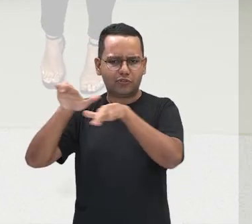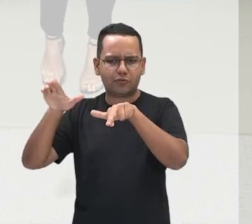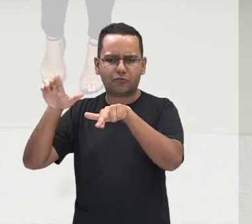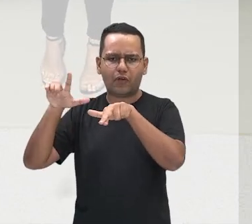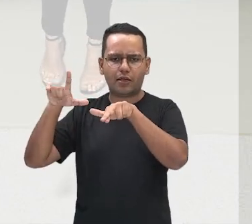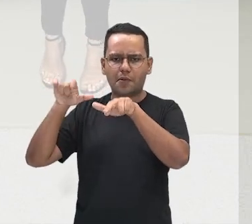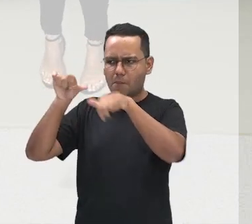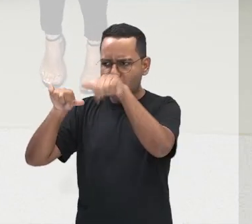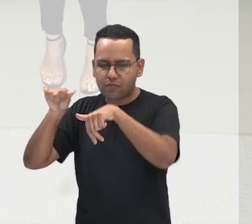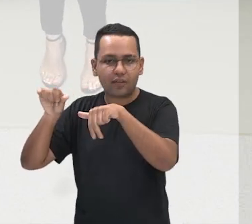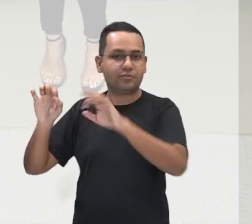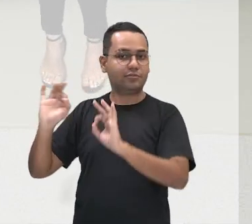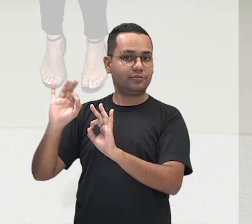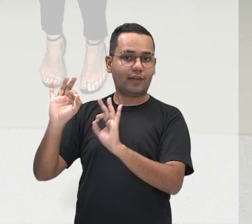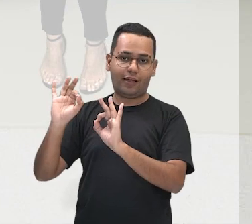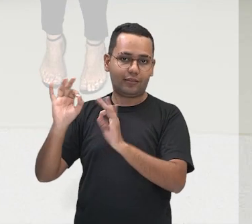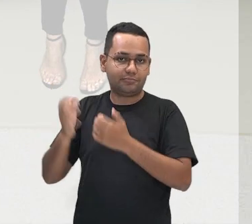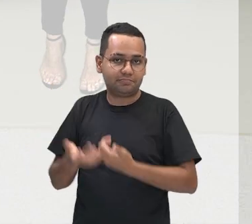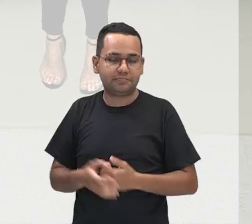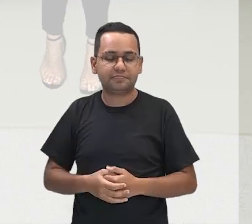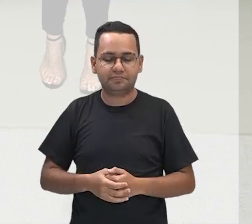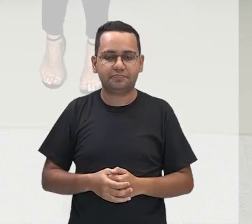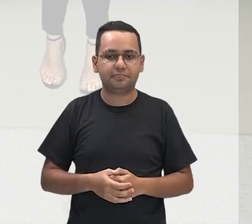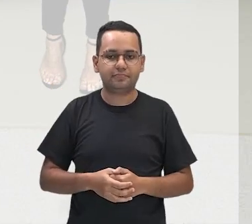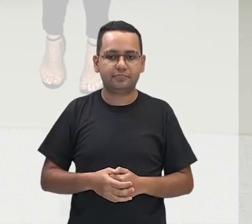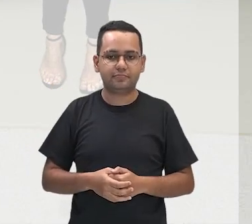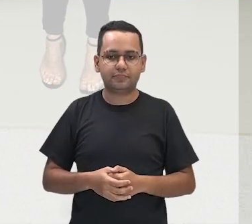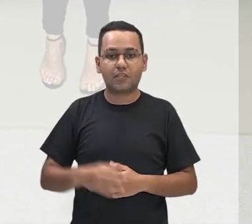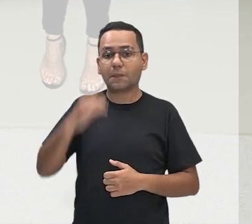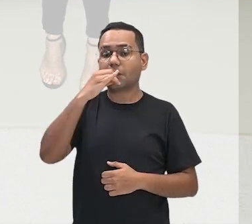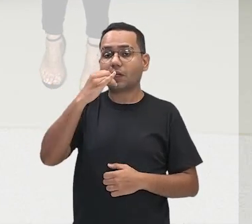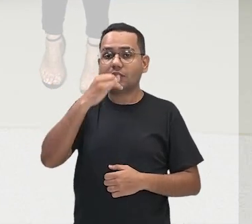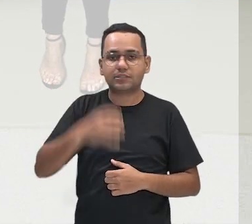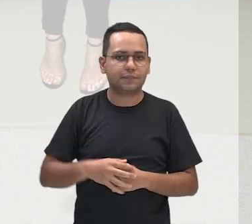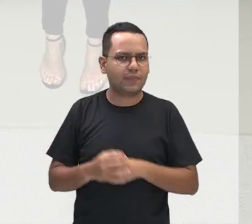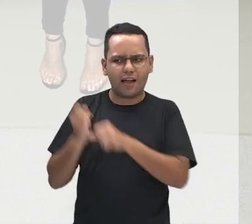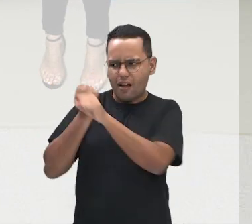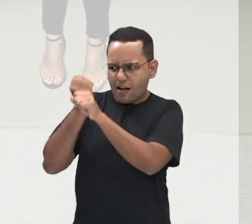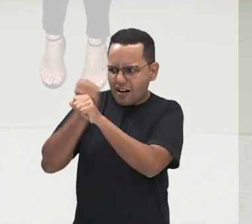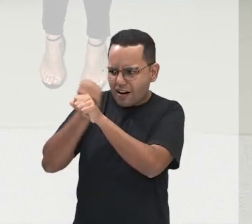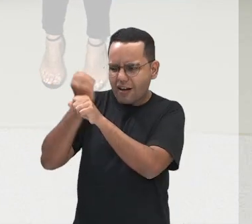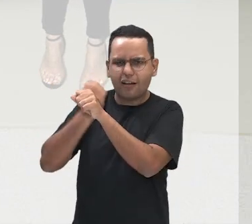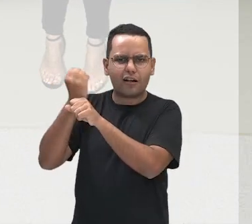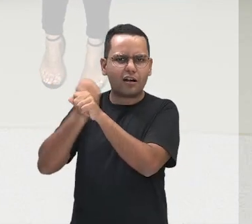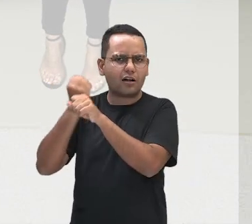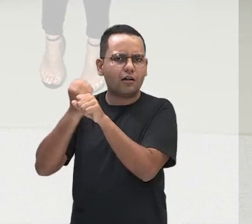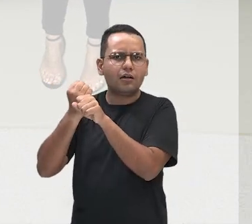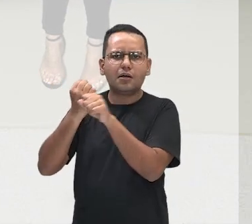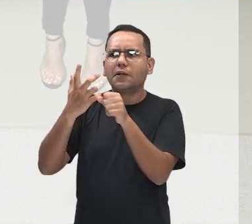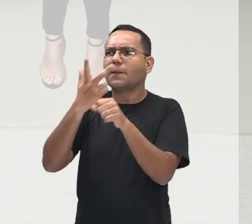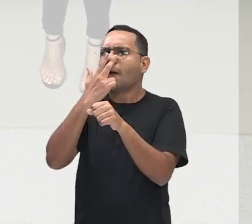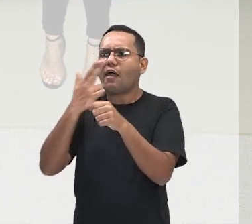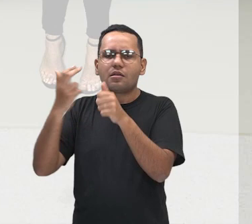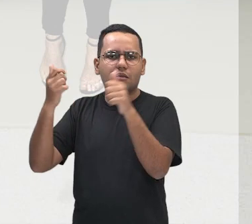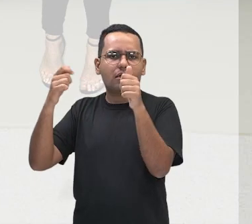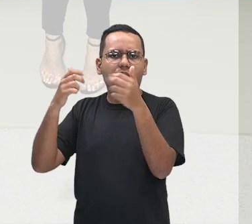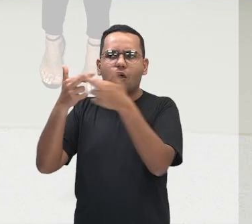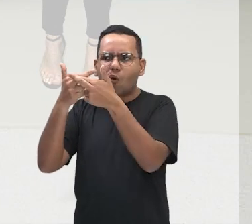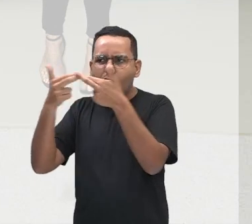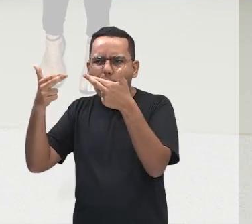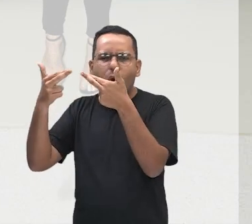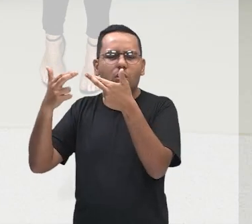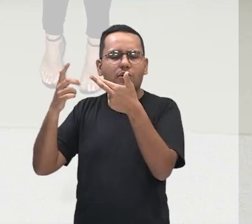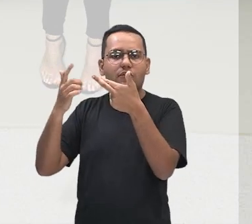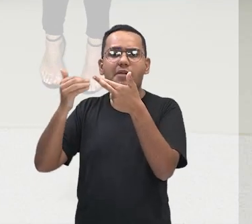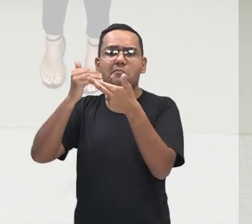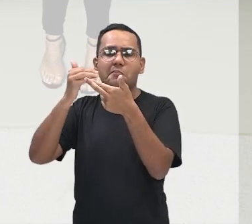a gente sabe que a ação do tempo ela acaba castigando algumas obras de arte, né? A gente, por exemplo, vai lá, volta lá no